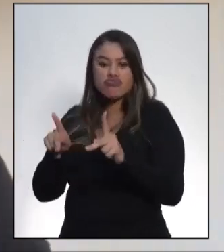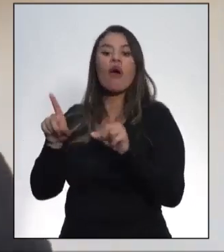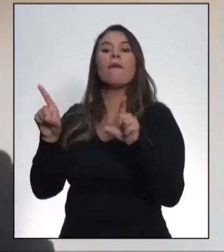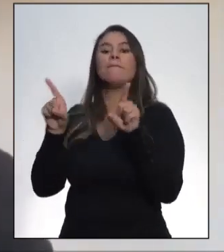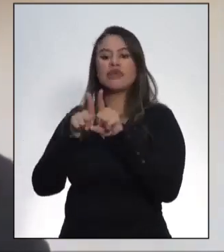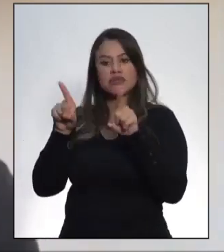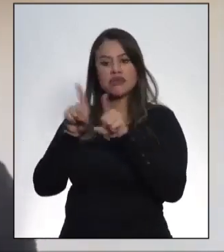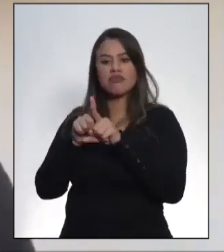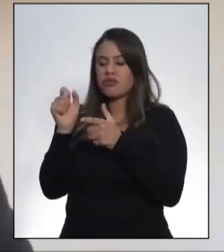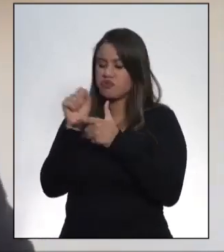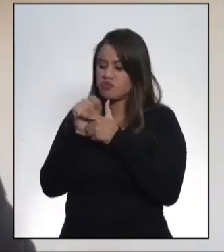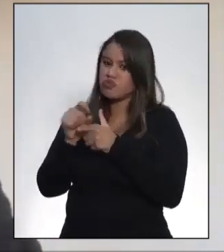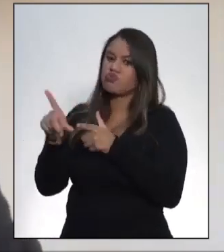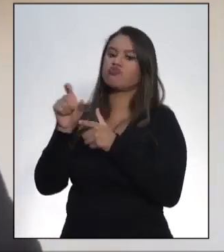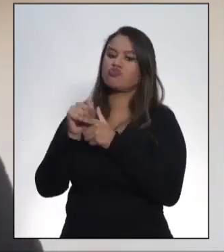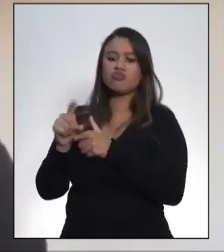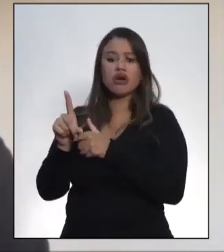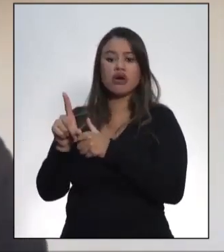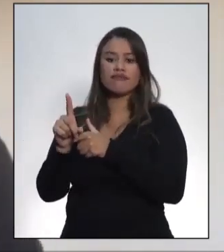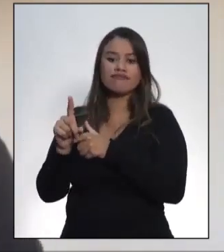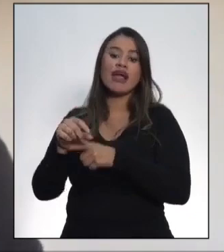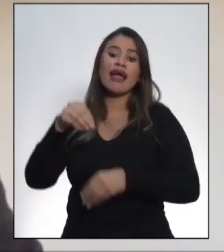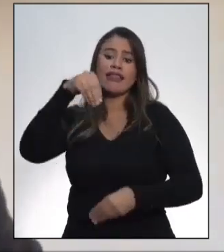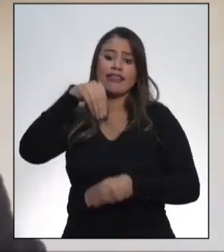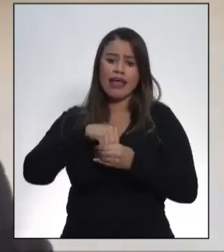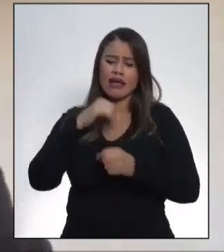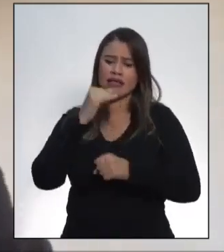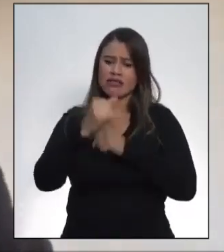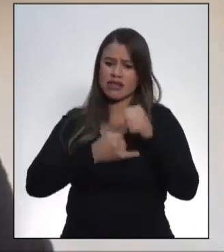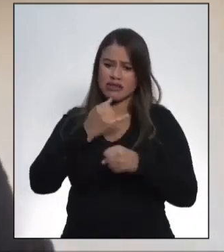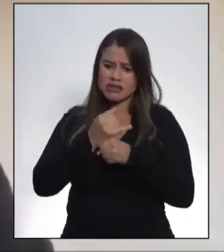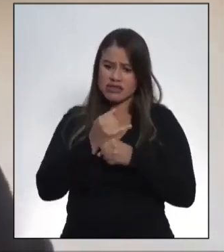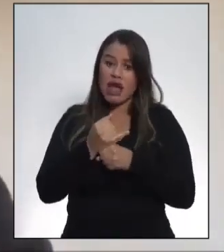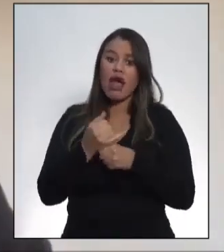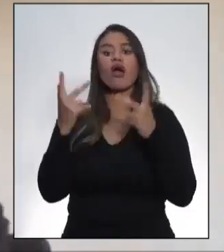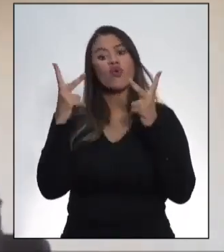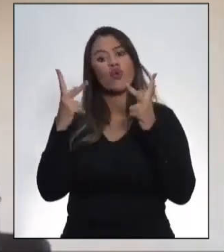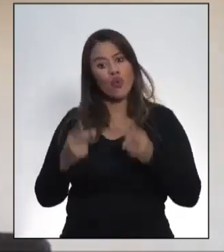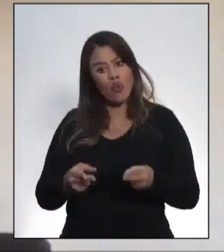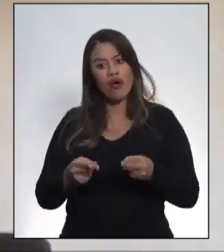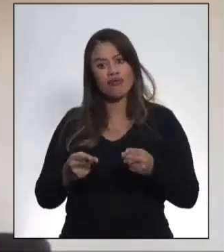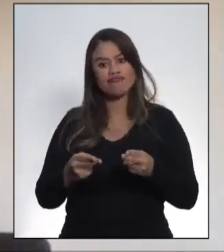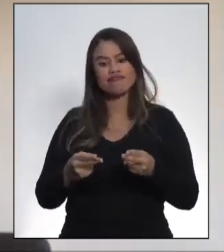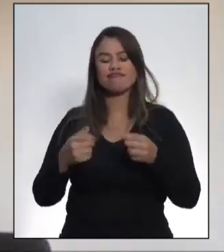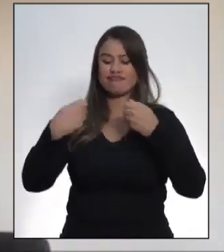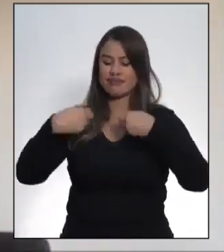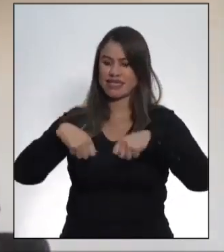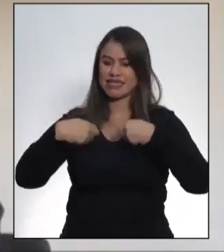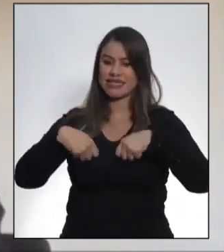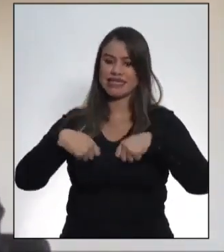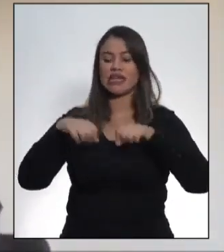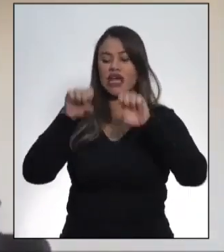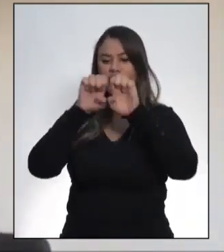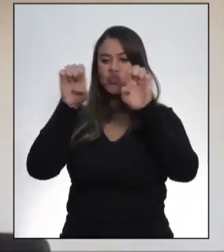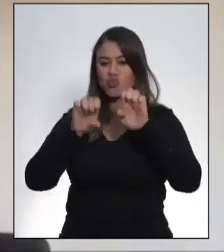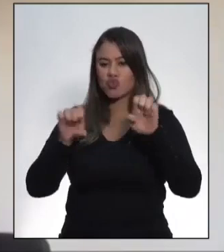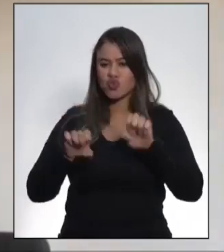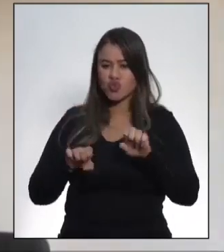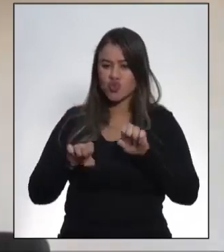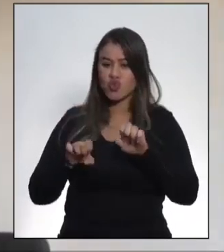existe o equivalente a esse aluguel, que é o custo da infraestrutura para hospedar aquele site,